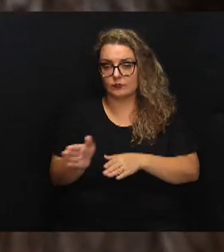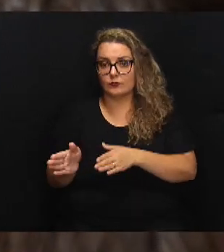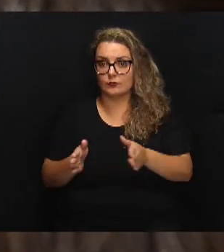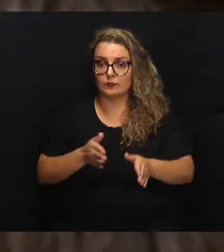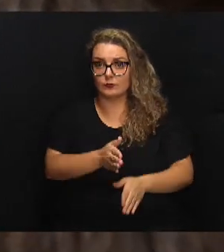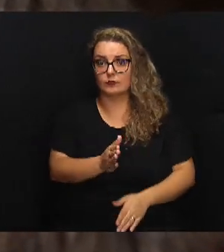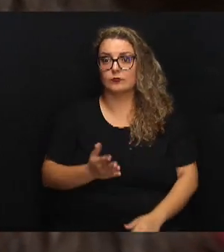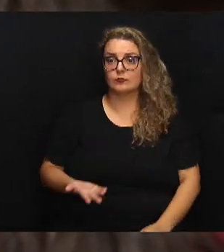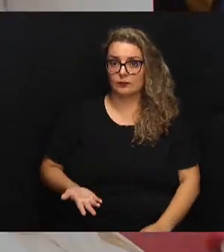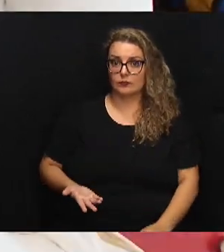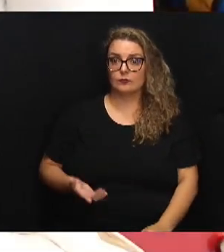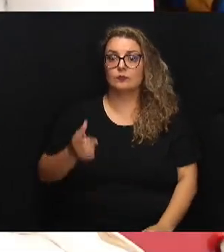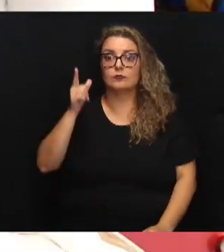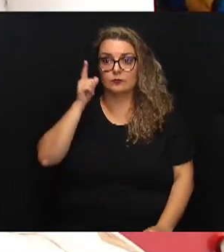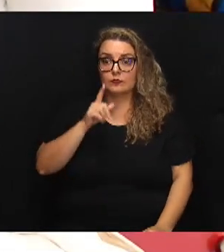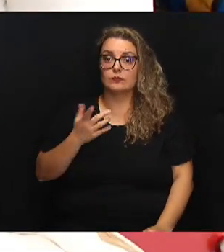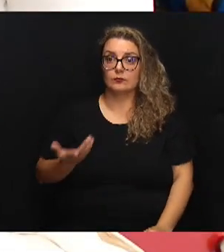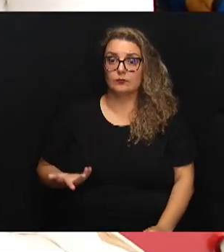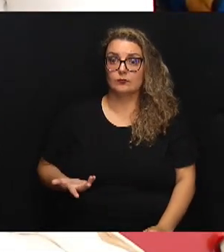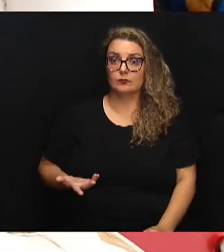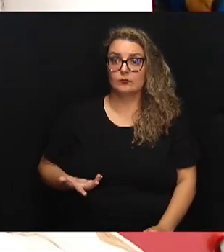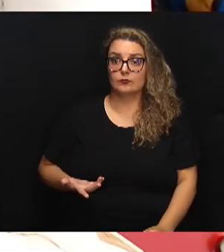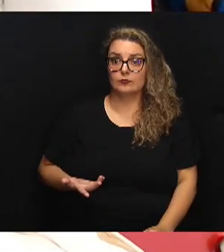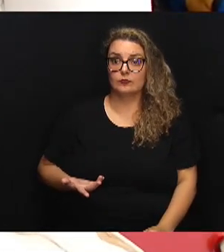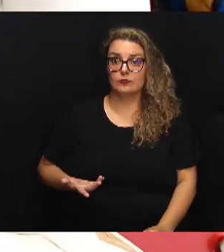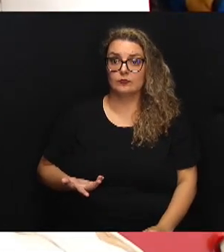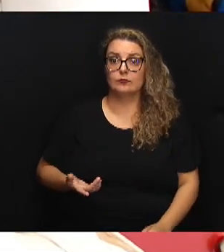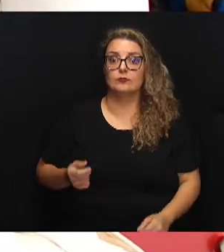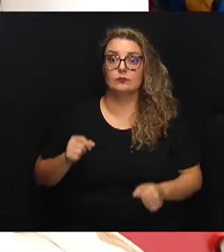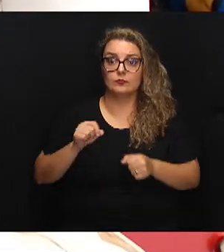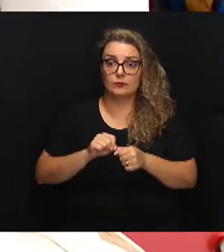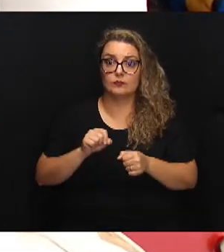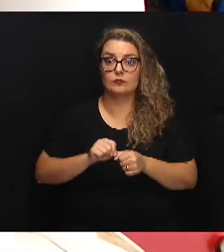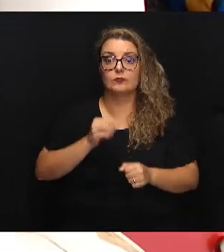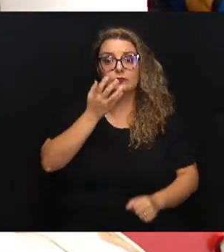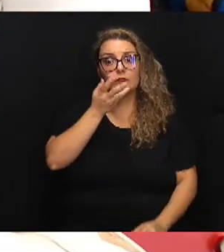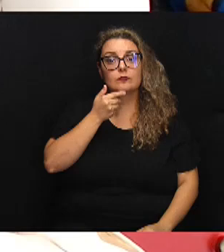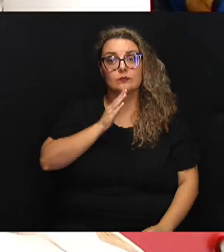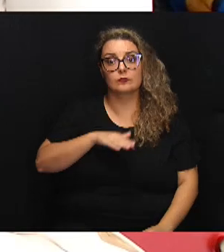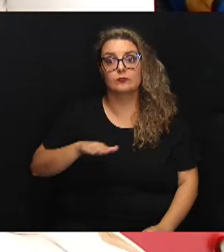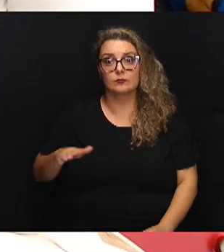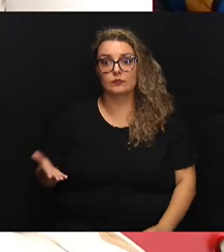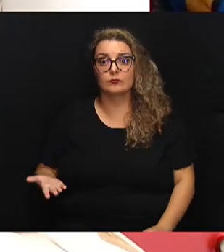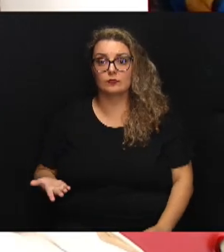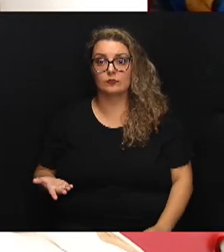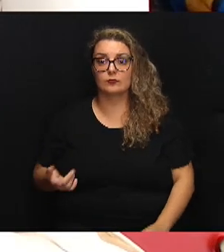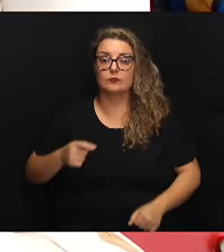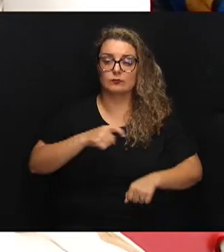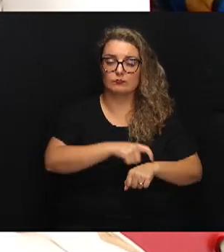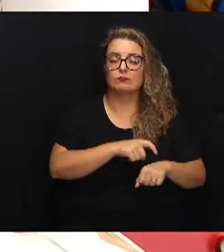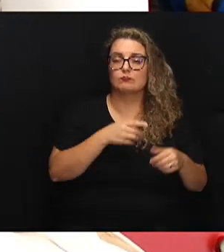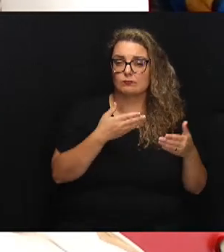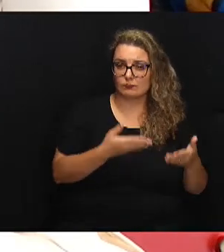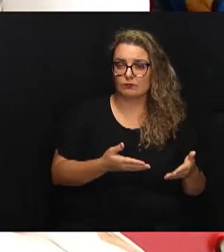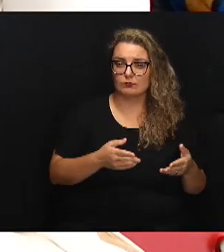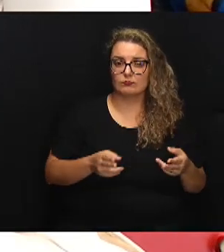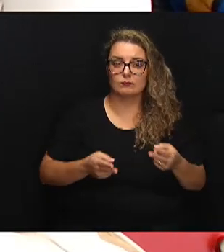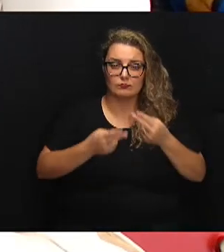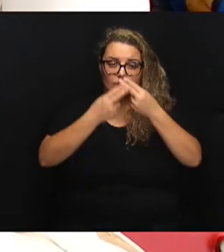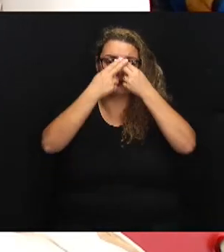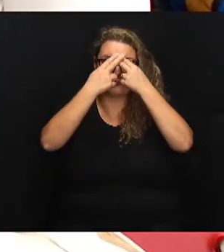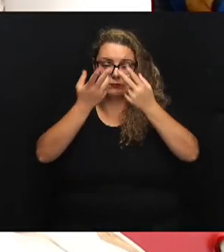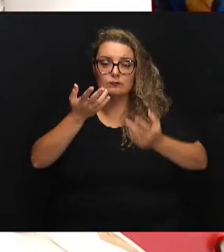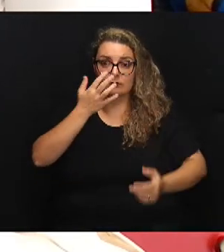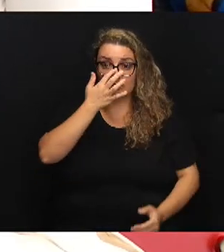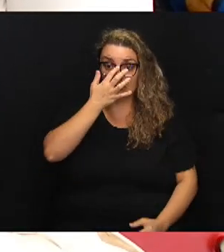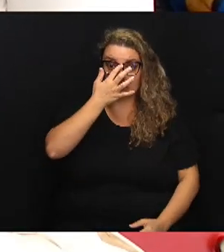ela consegue fazer com que essa criança ela saia desse momento, né, traumatizante